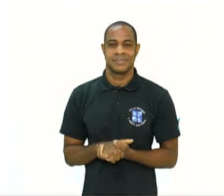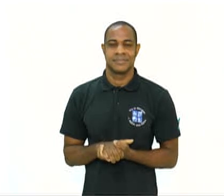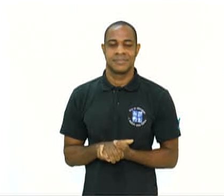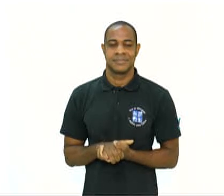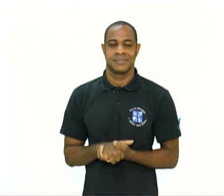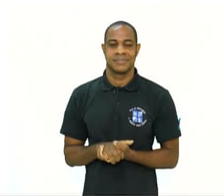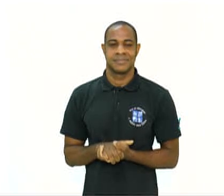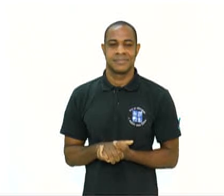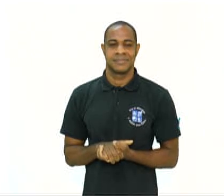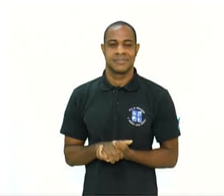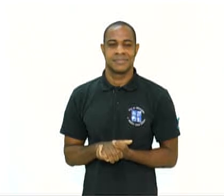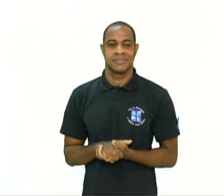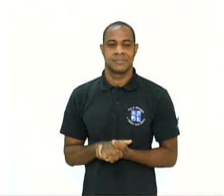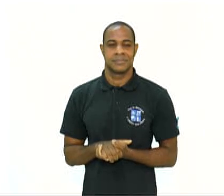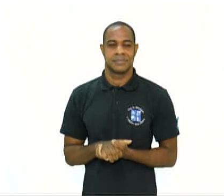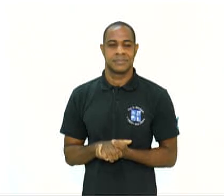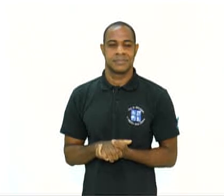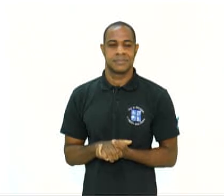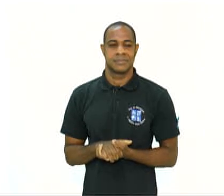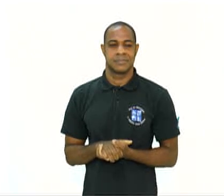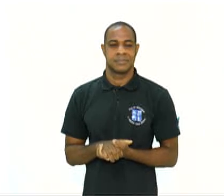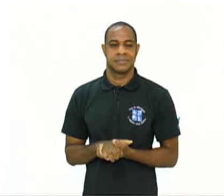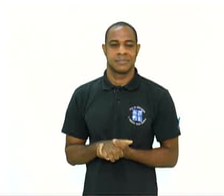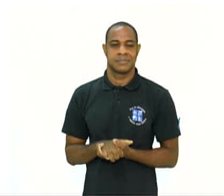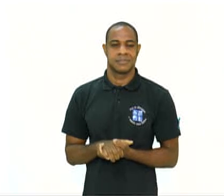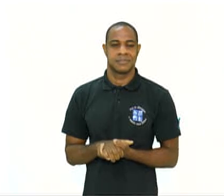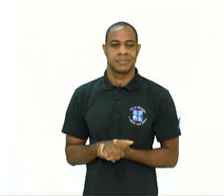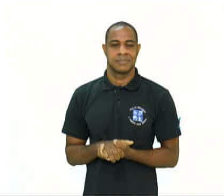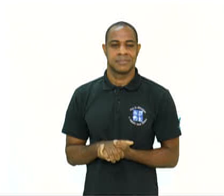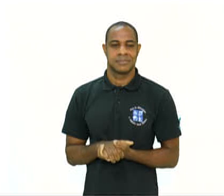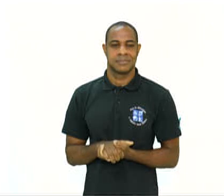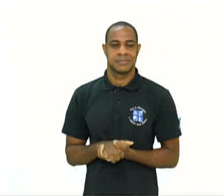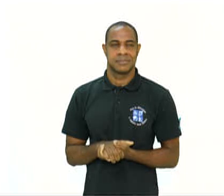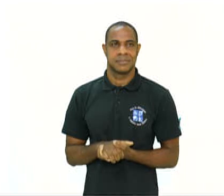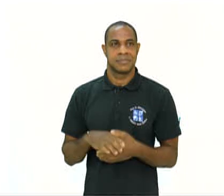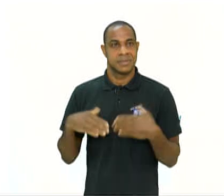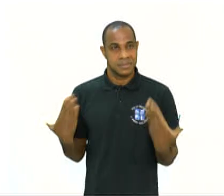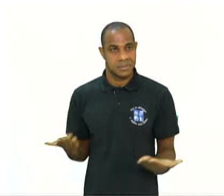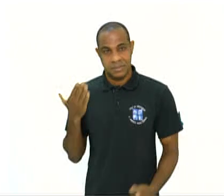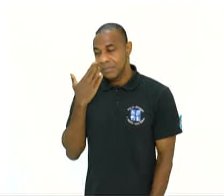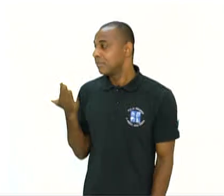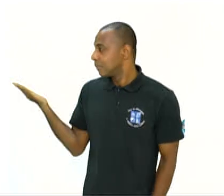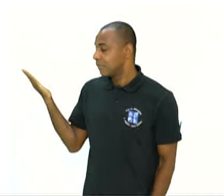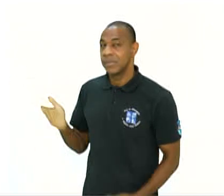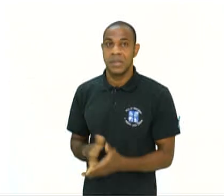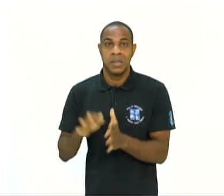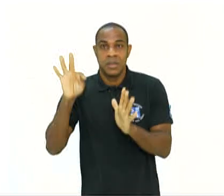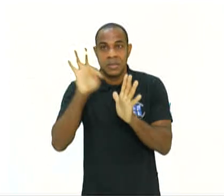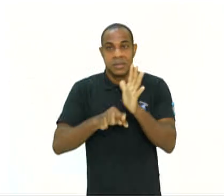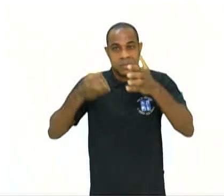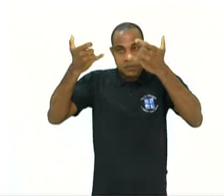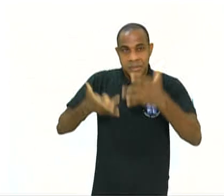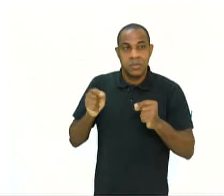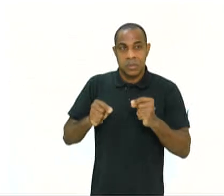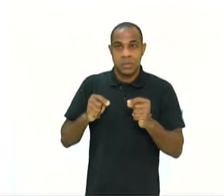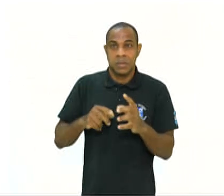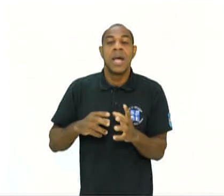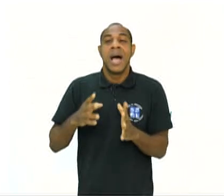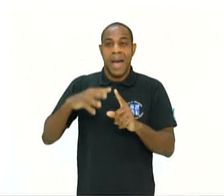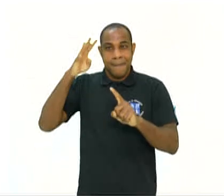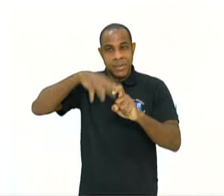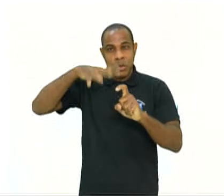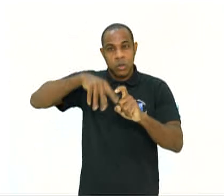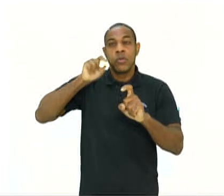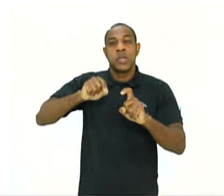the child of the goddess of love, Venus. Então, a primeira parte do texto fala justamente sobre mitologia